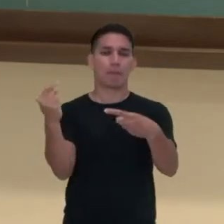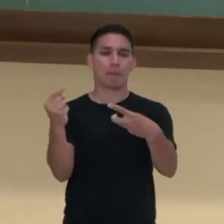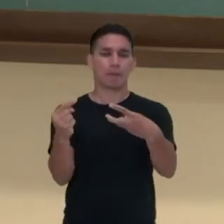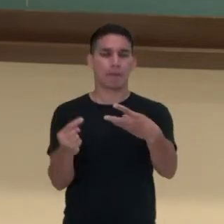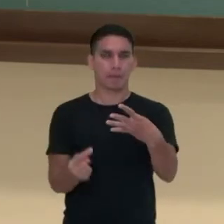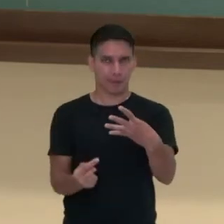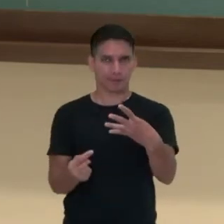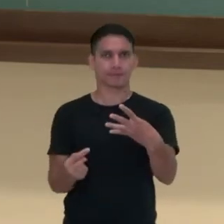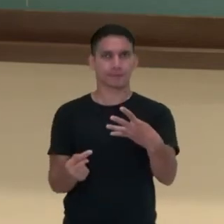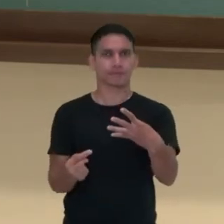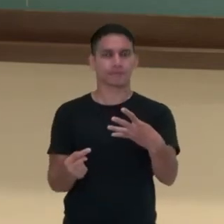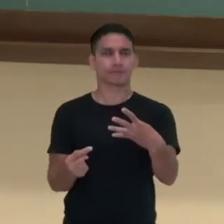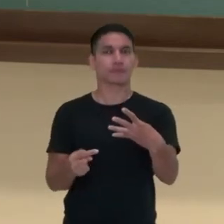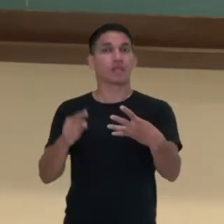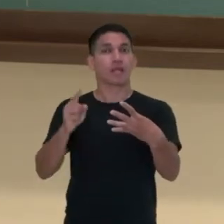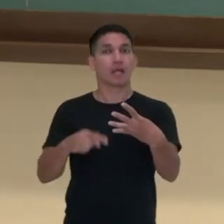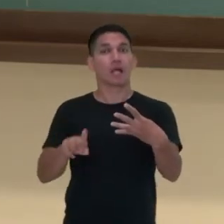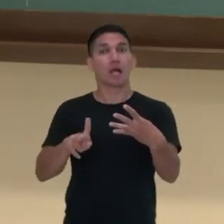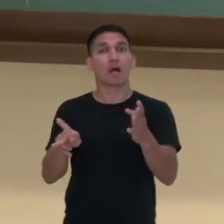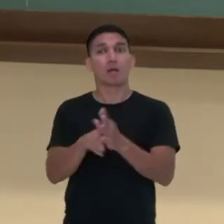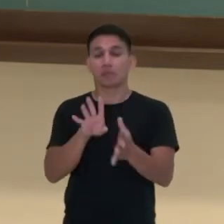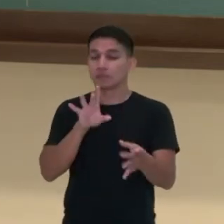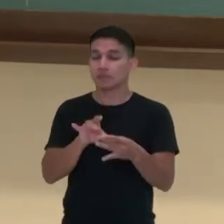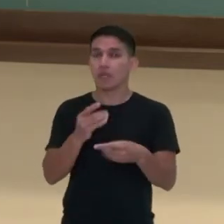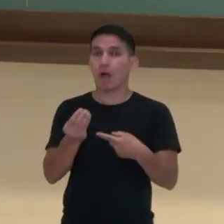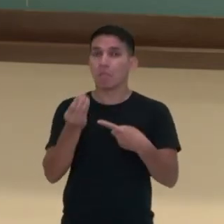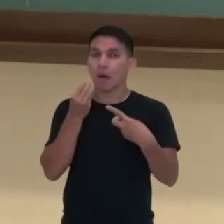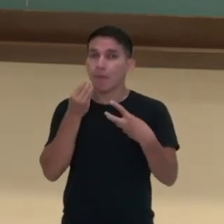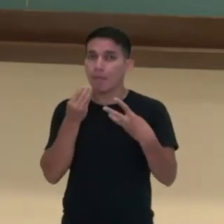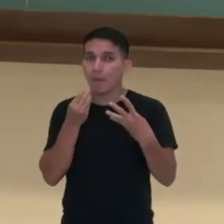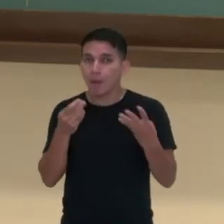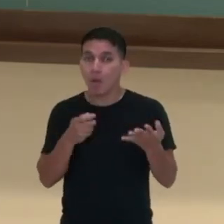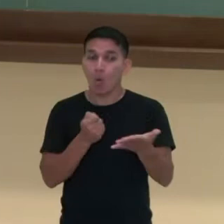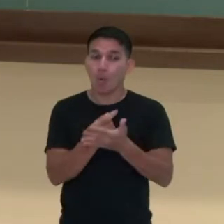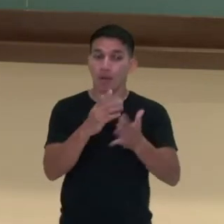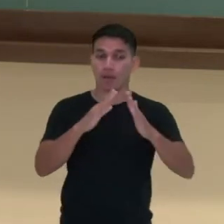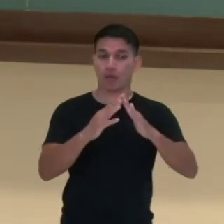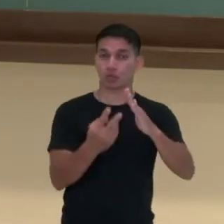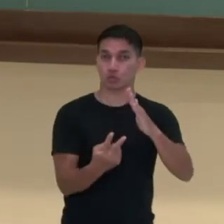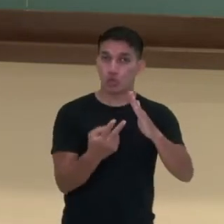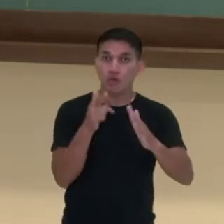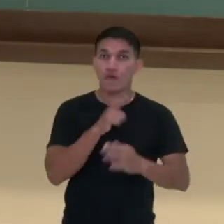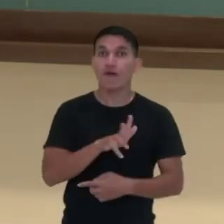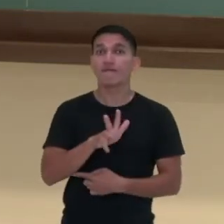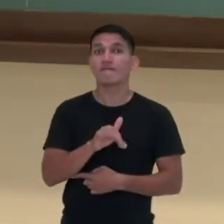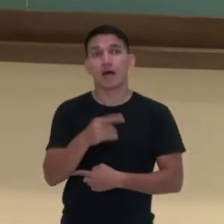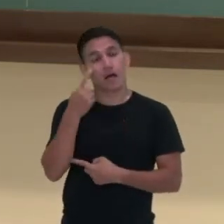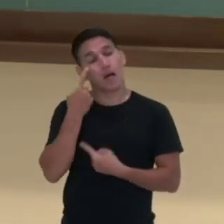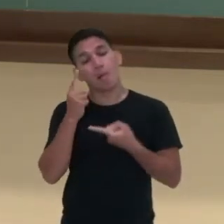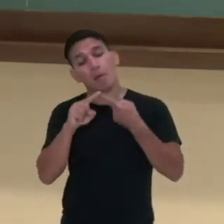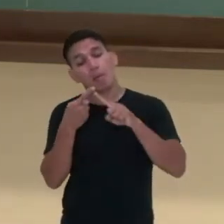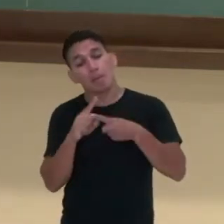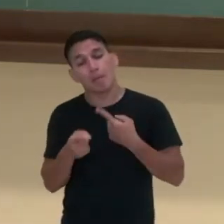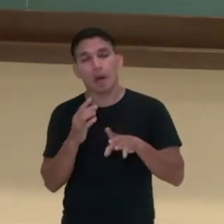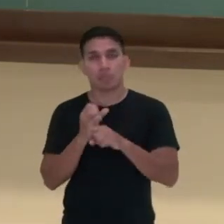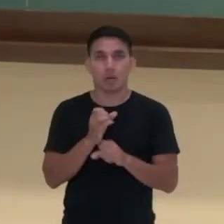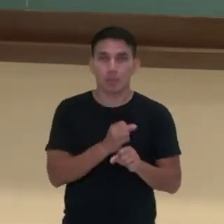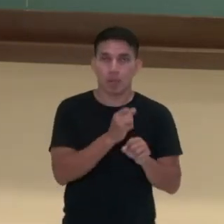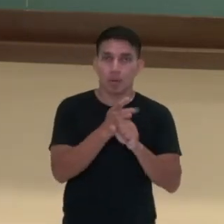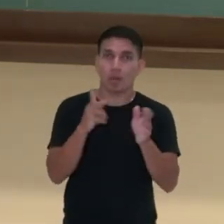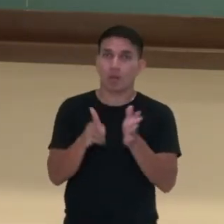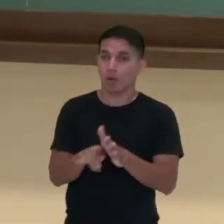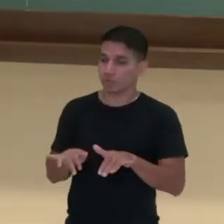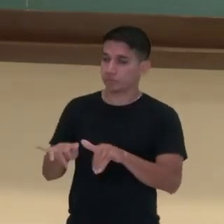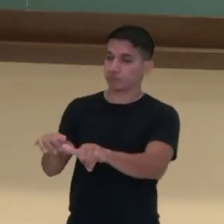elementos que são alimentos que eu vou comprar para o abrigo 2, eu vou calcular o preço que eu vou pagar no